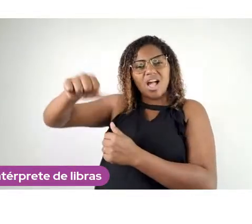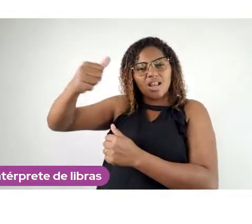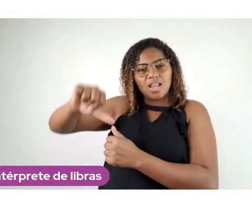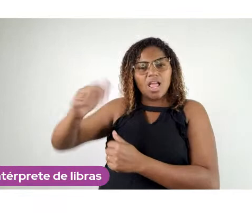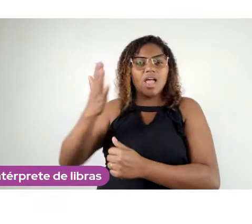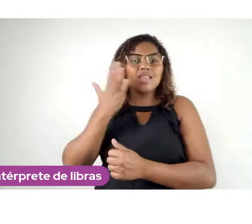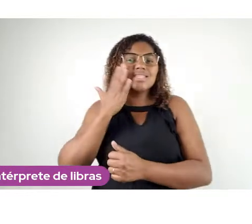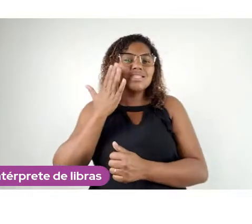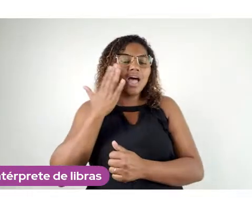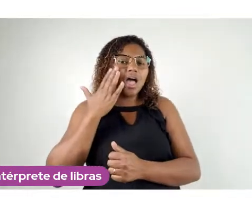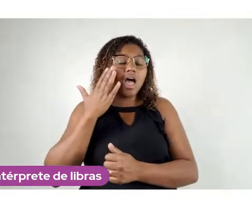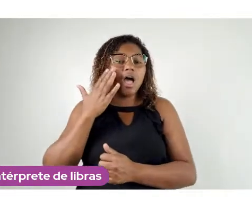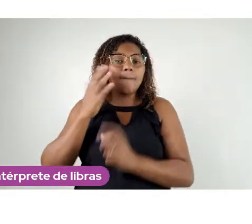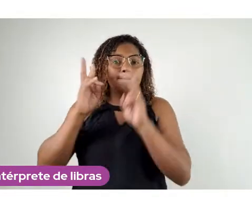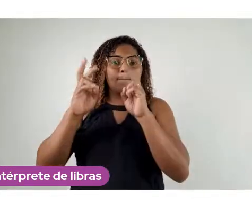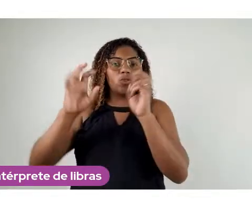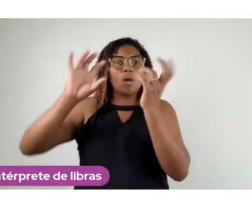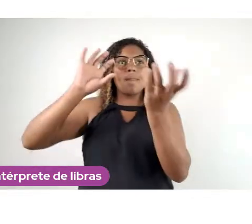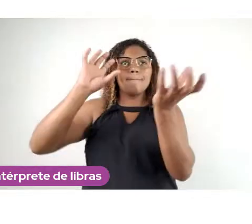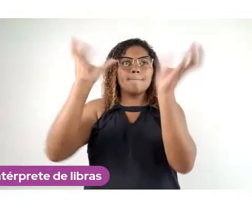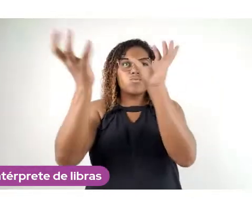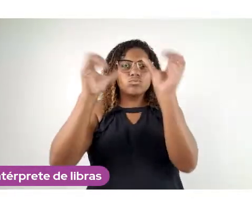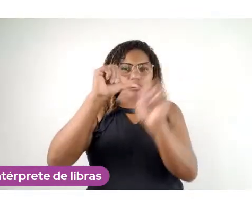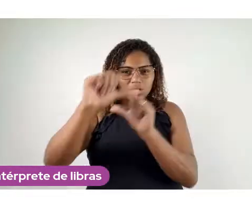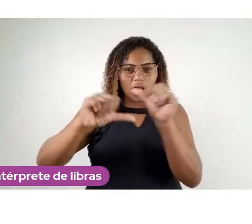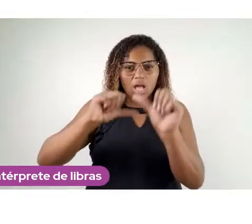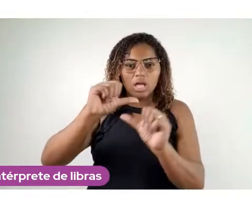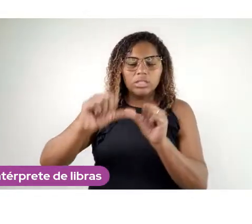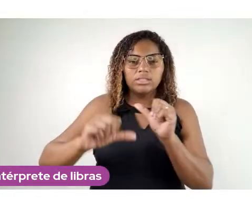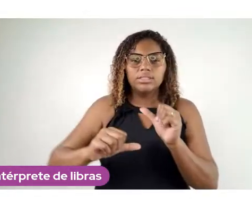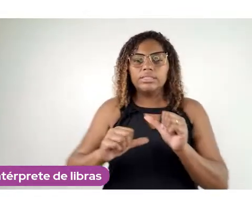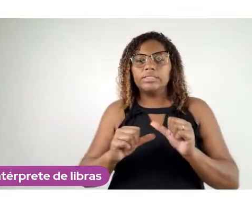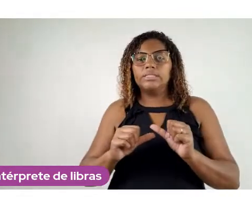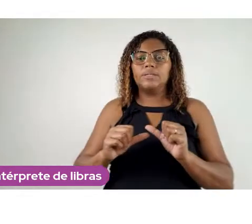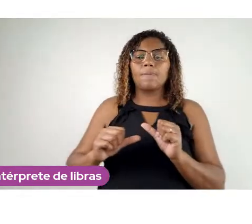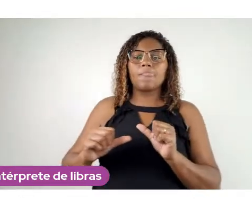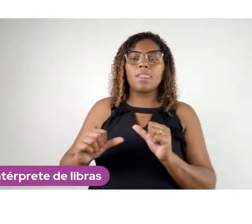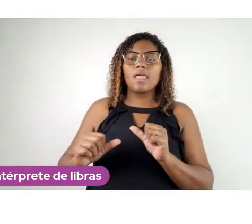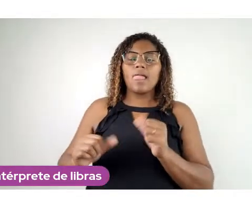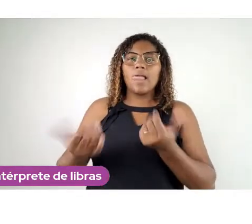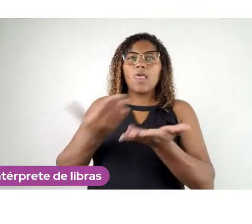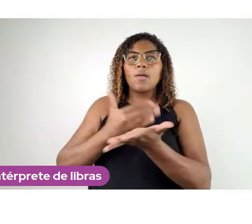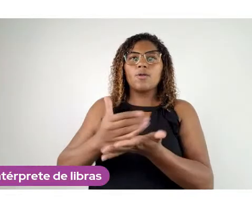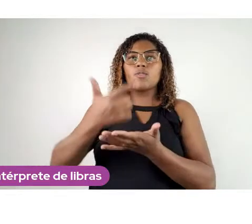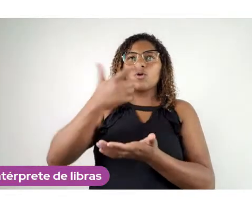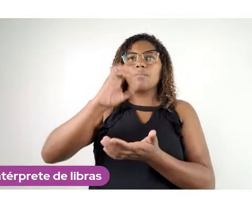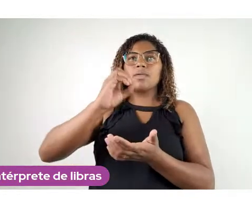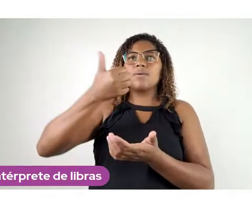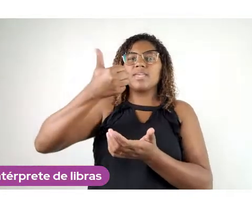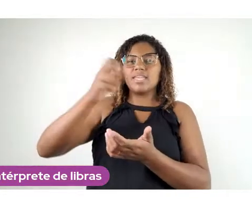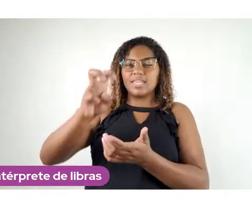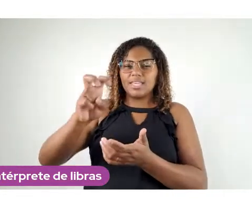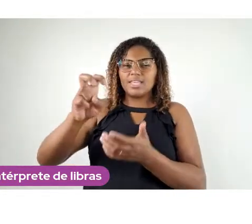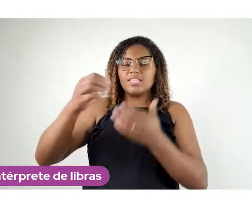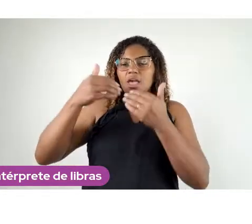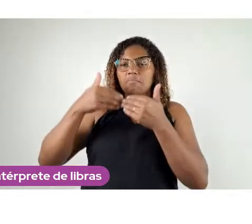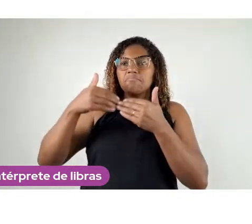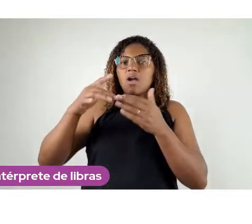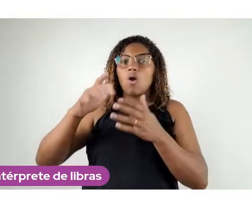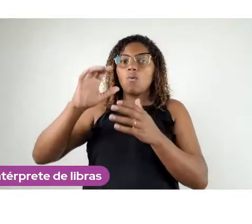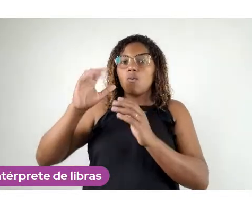que a gente sabe sobre a mudança climática, né? E a partir de 2015, no Acordo de Paris, o oceano foi citado como